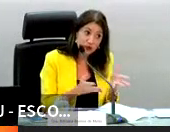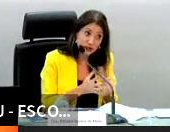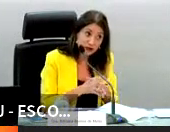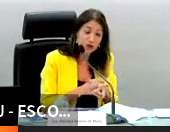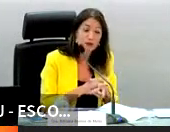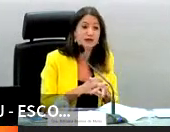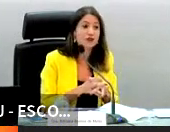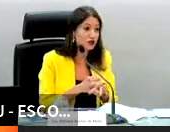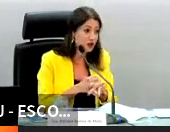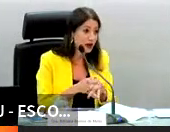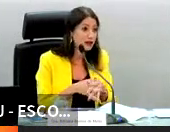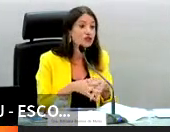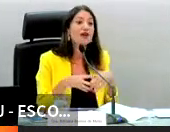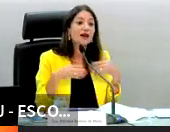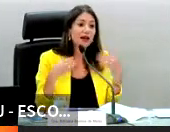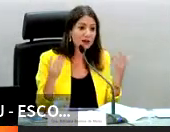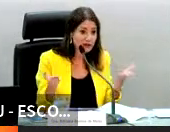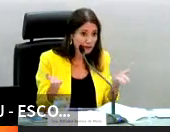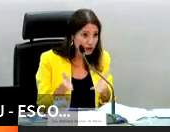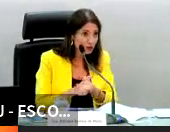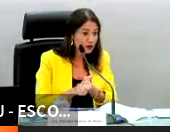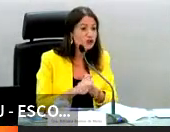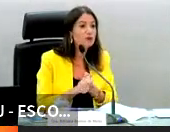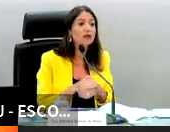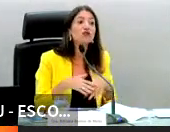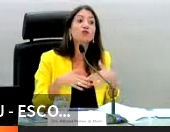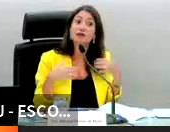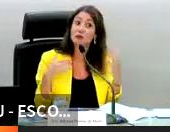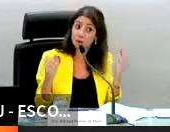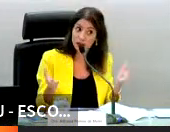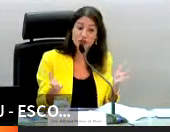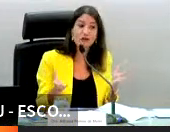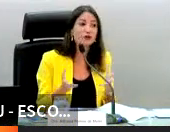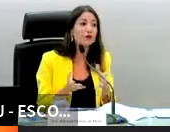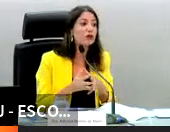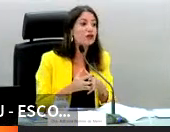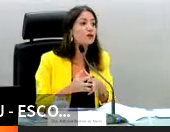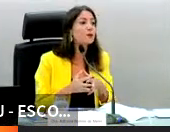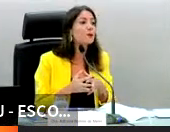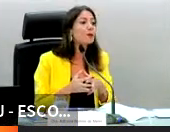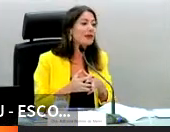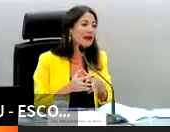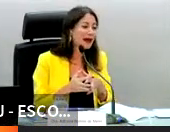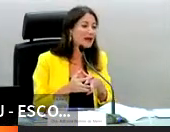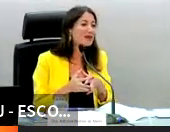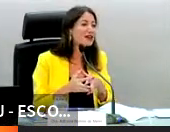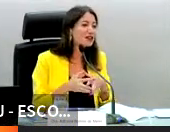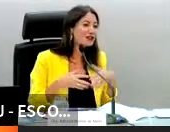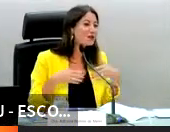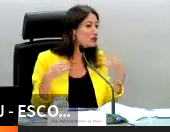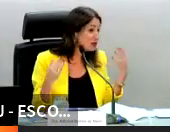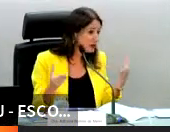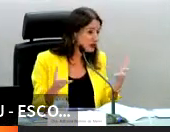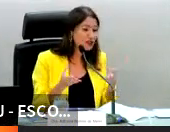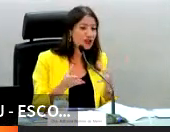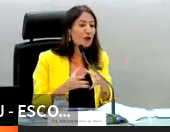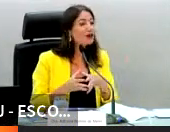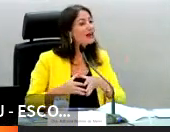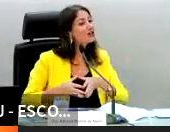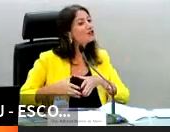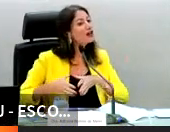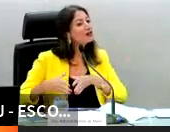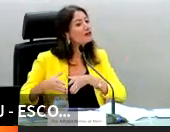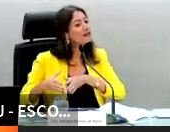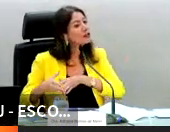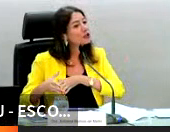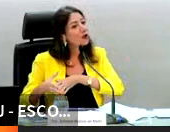pelas meninas, pelas estagiárias, carinhosamente chamo aqui de meninas, mas são pesquisadoras, né? A gente chama de meninas, porque